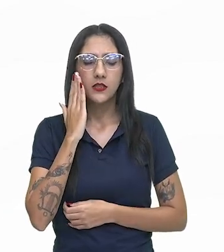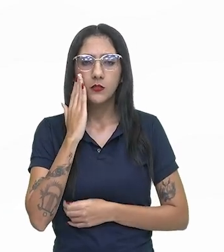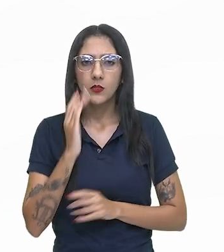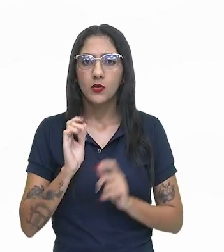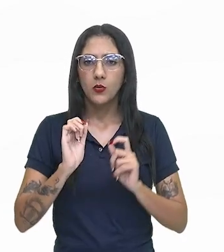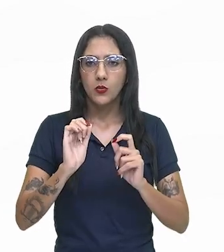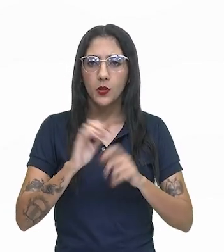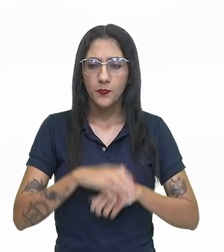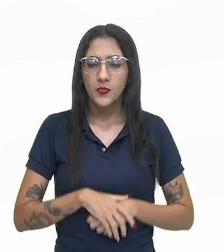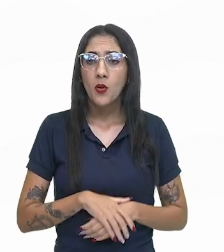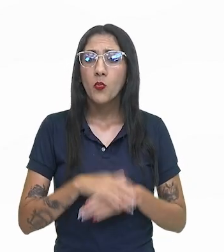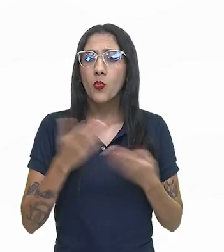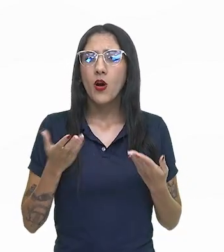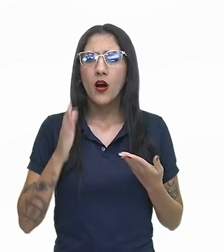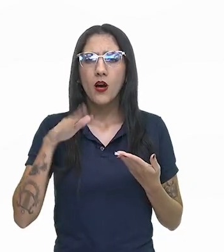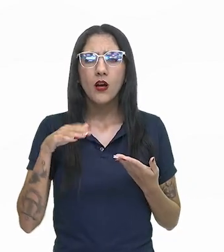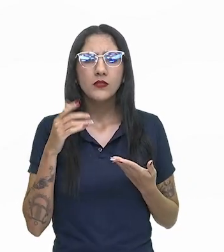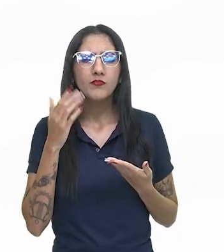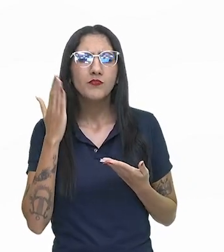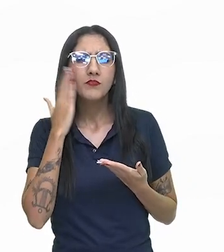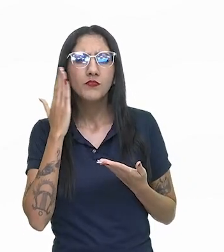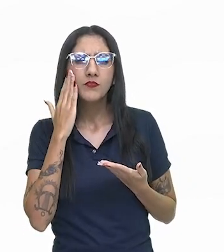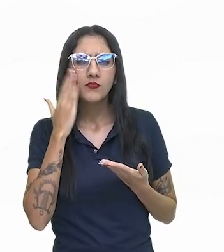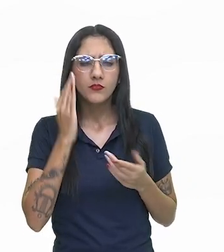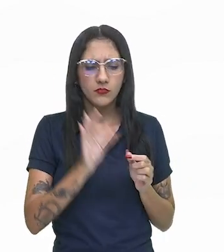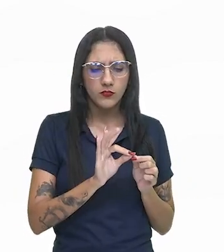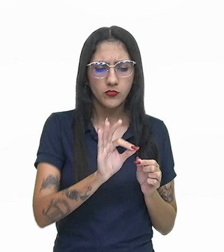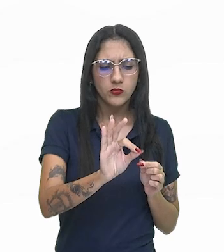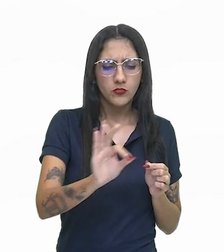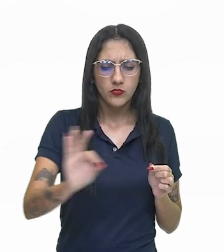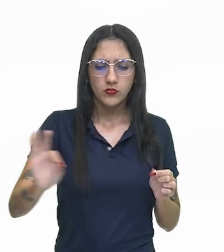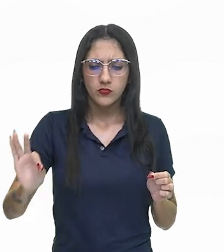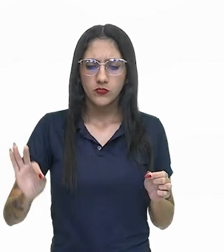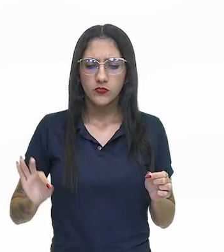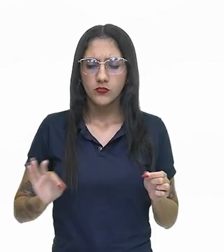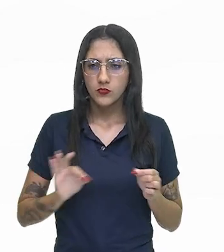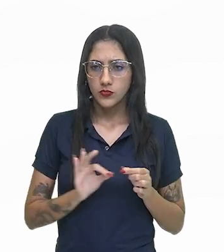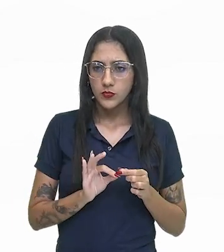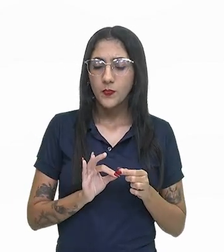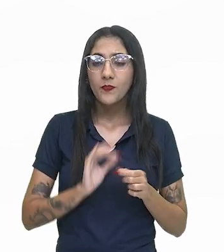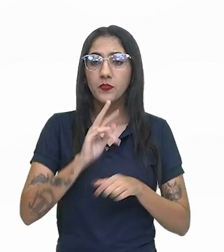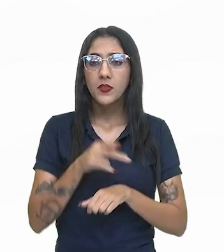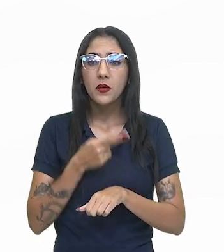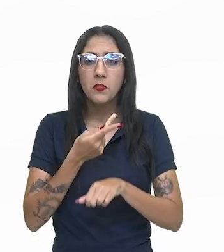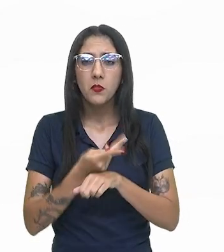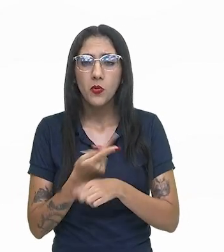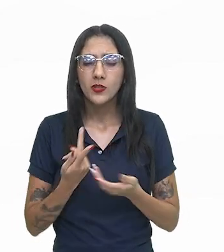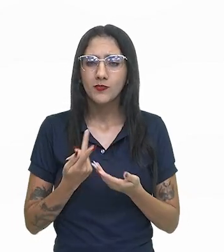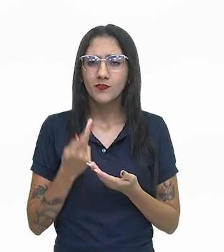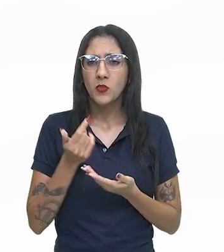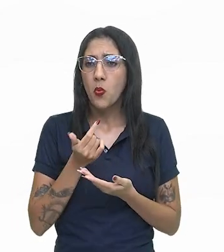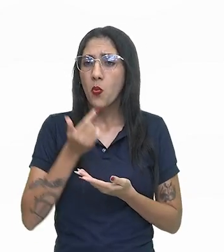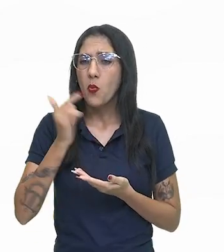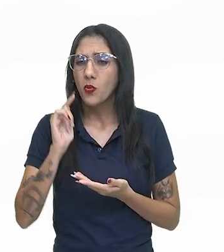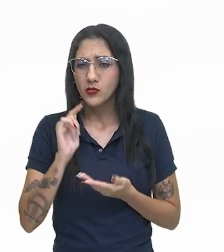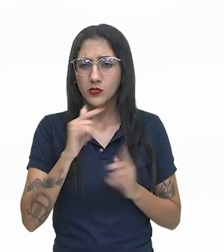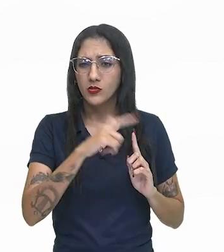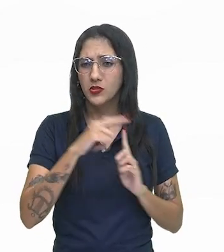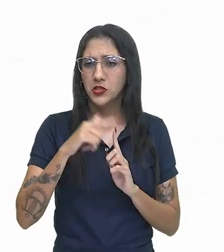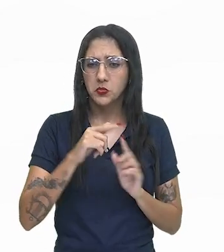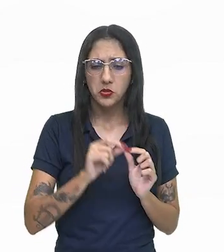as suas medidas, né? Fazer lá o cálculo da área e utilizar medidas diferentes,